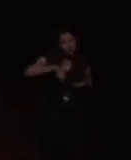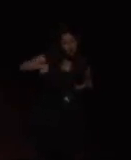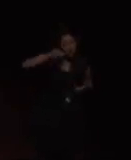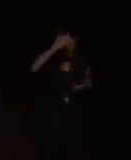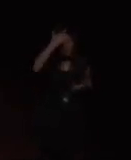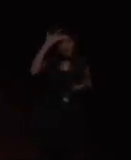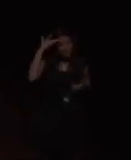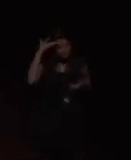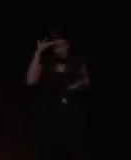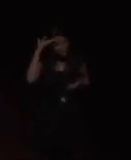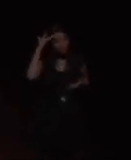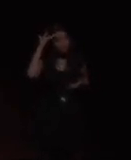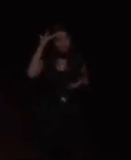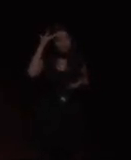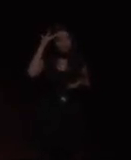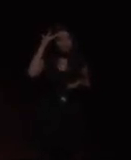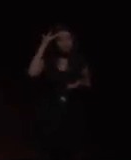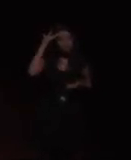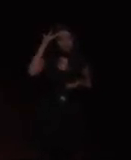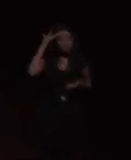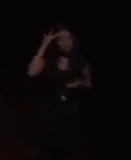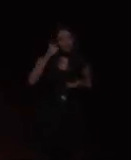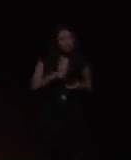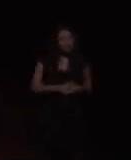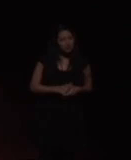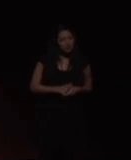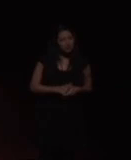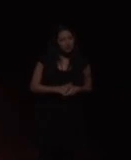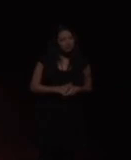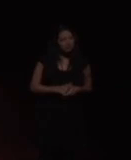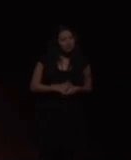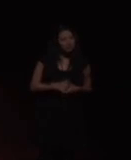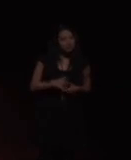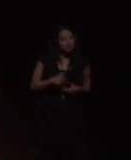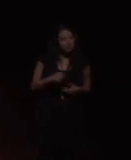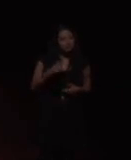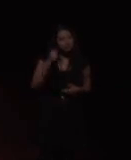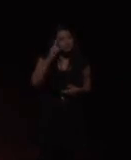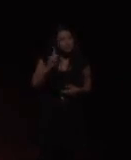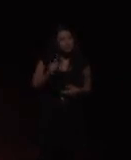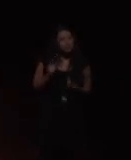necessitado esse direito da literatura, como Antônio Cândido, que as pessoas